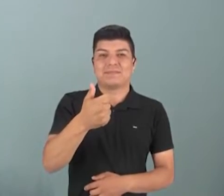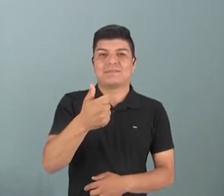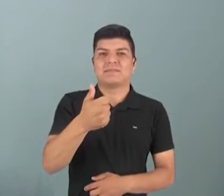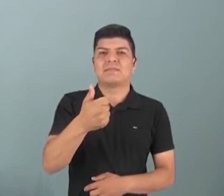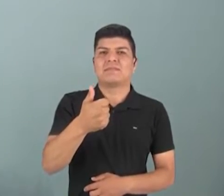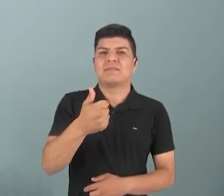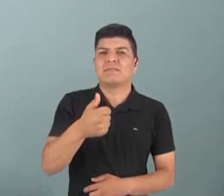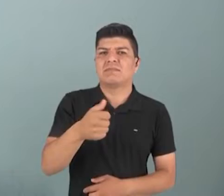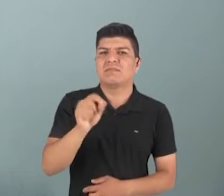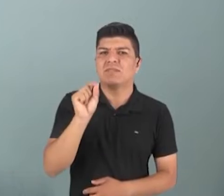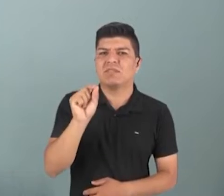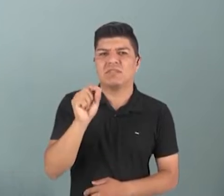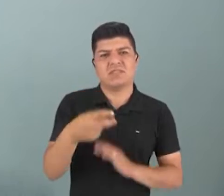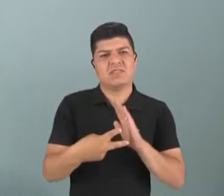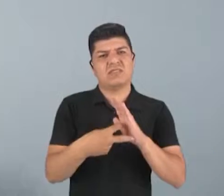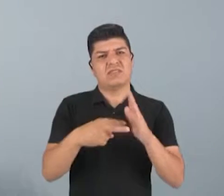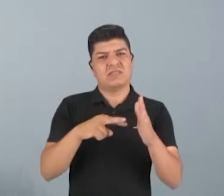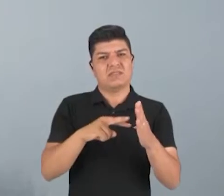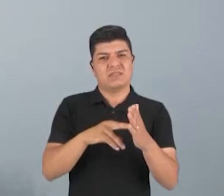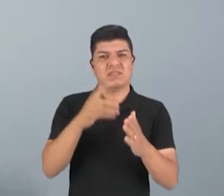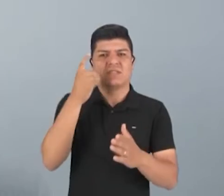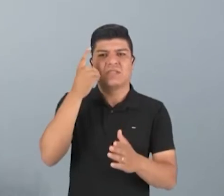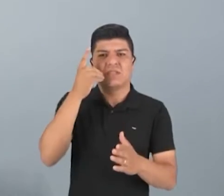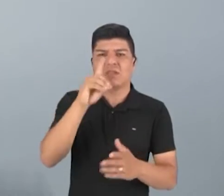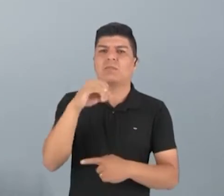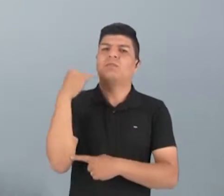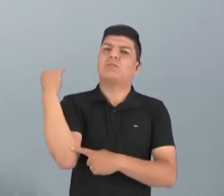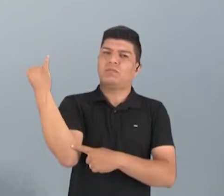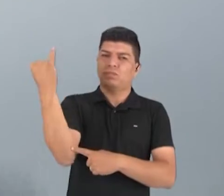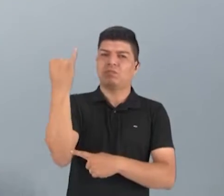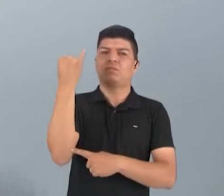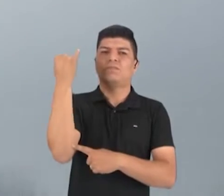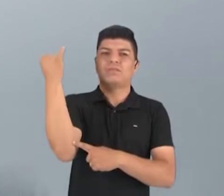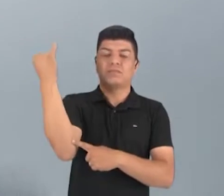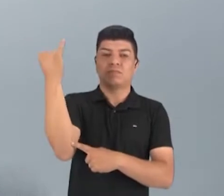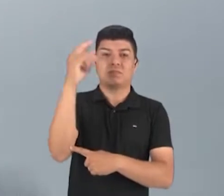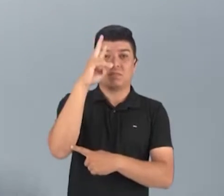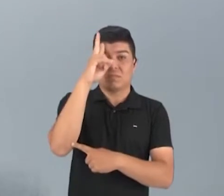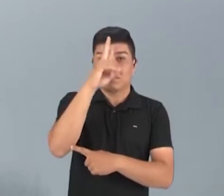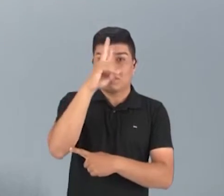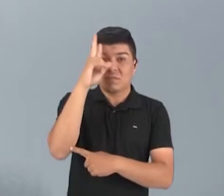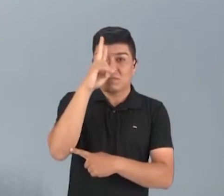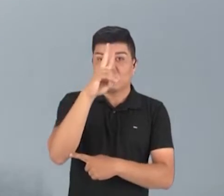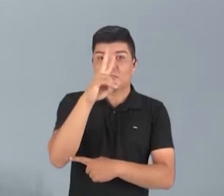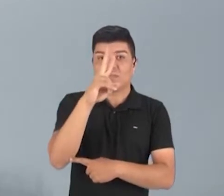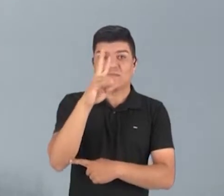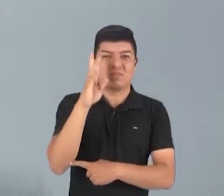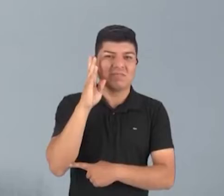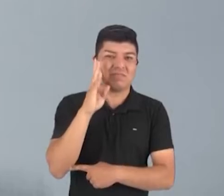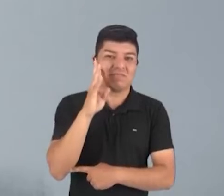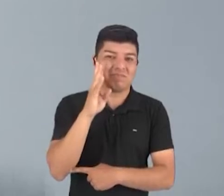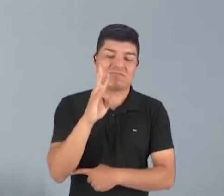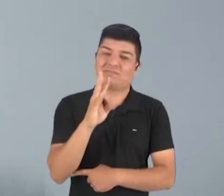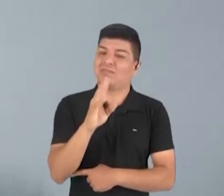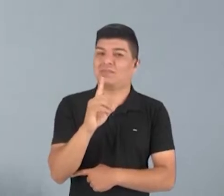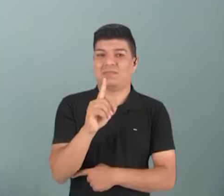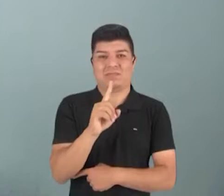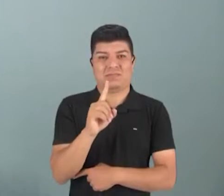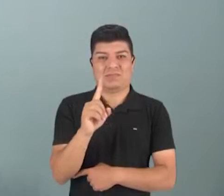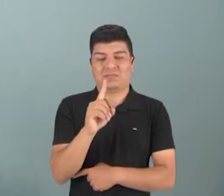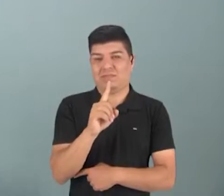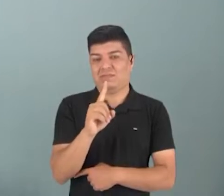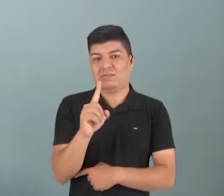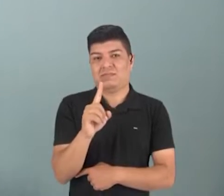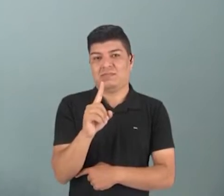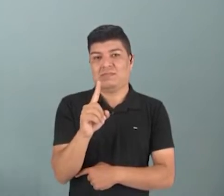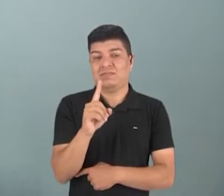quem será isso foi uma data muito importante a história não é tão legal Foi